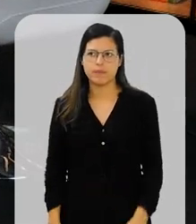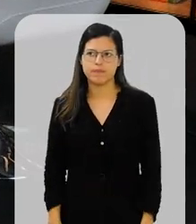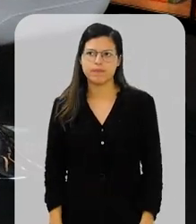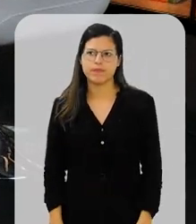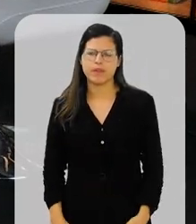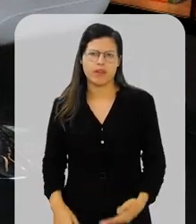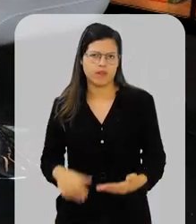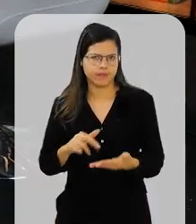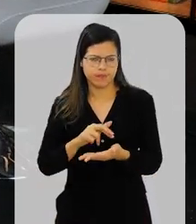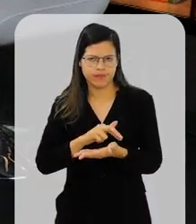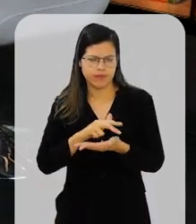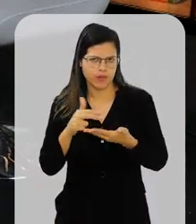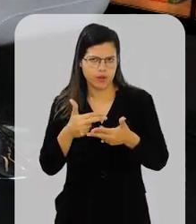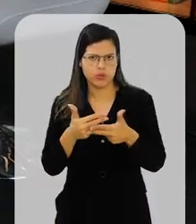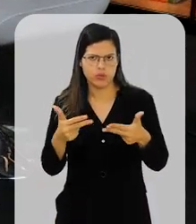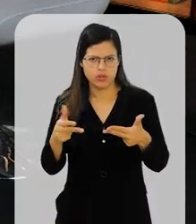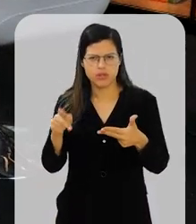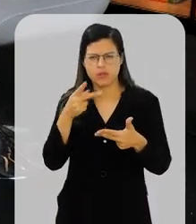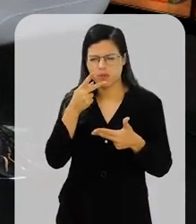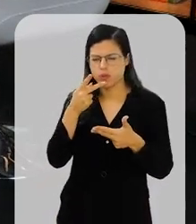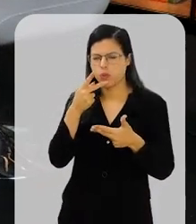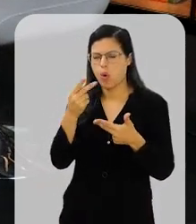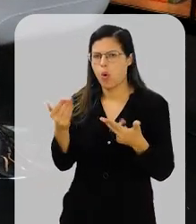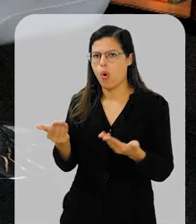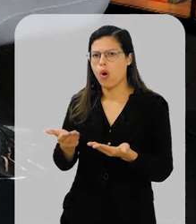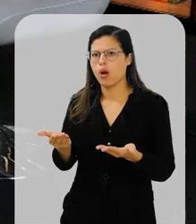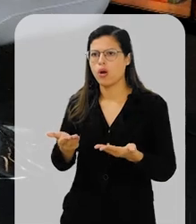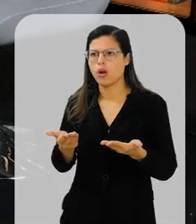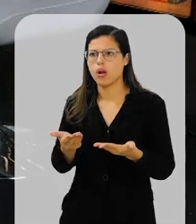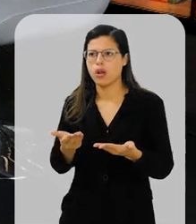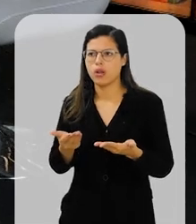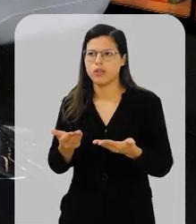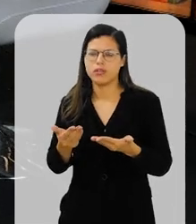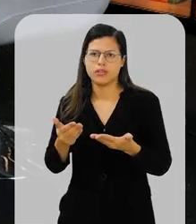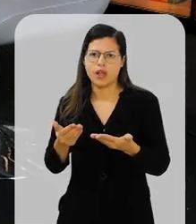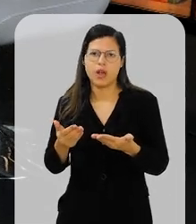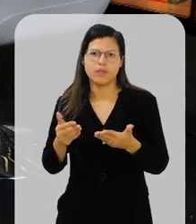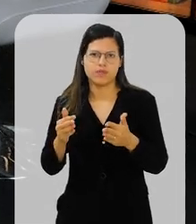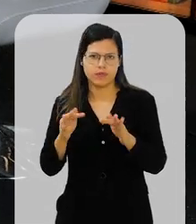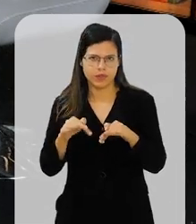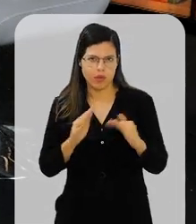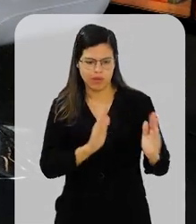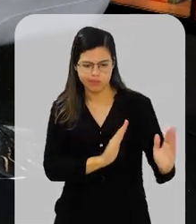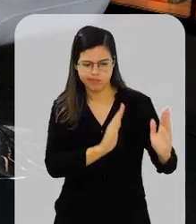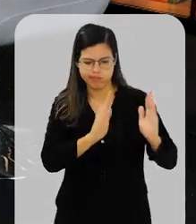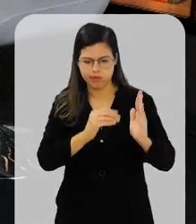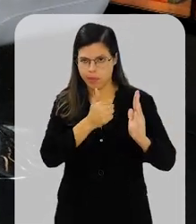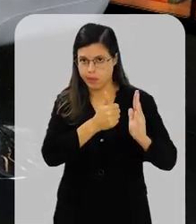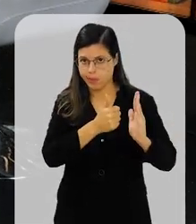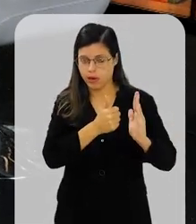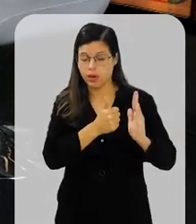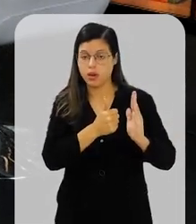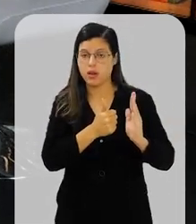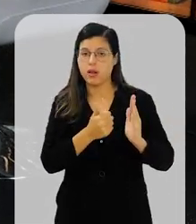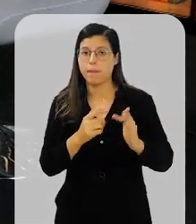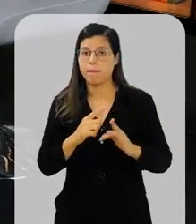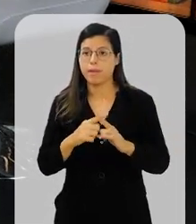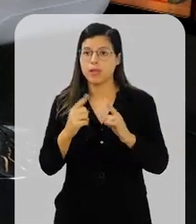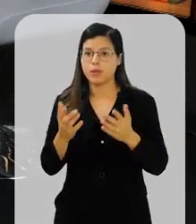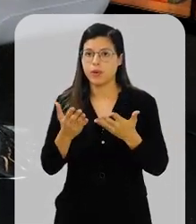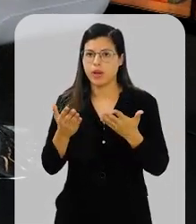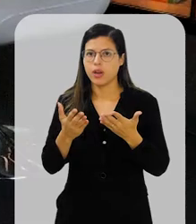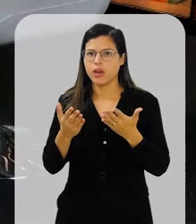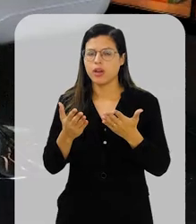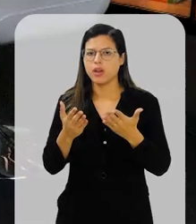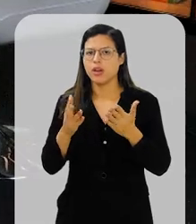São vários pontos que a senhora colocou agora, e a gente já está chegando ao final do primeiro bloco, mas eu já queria